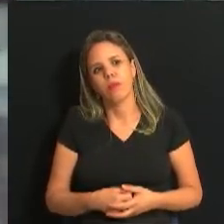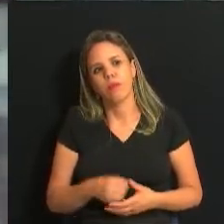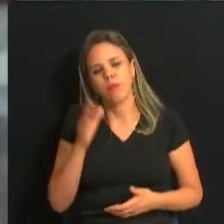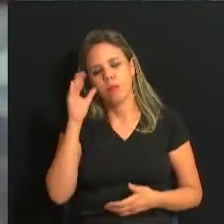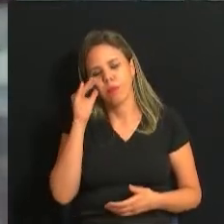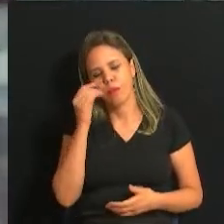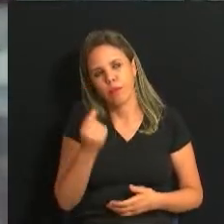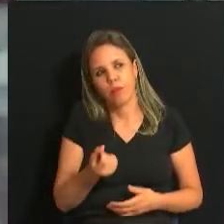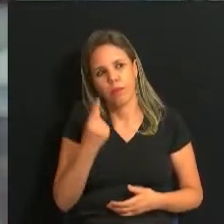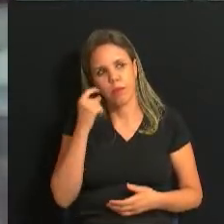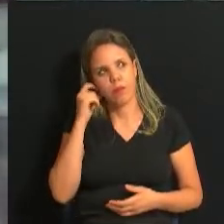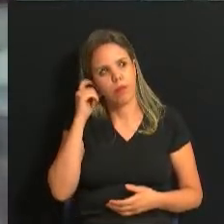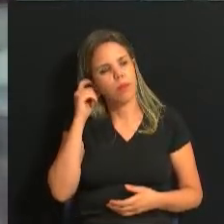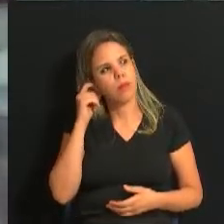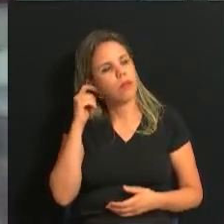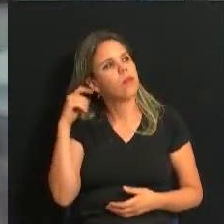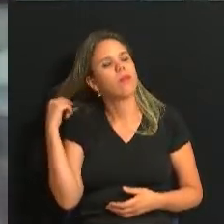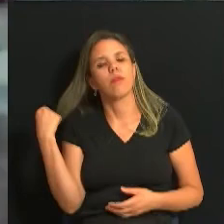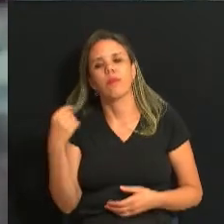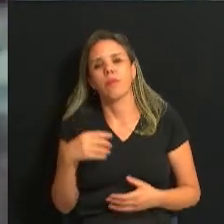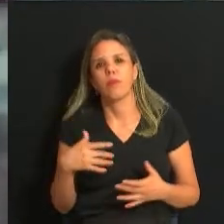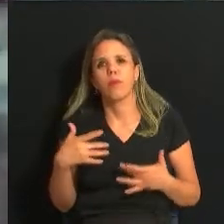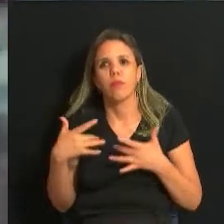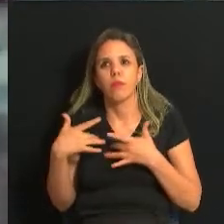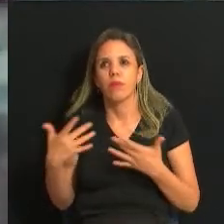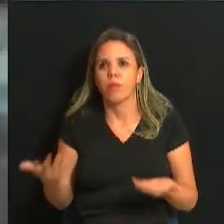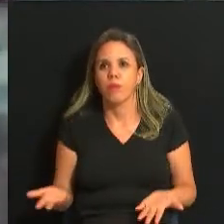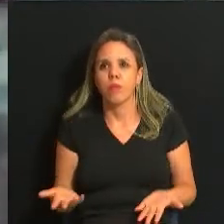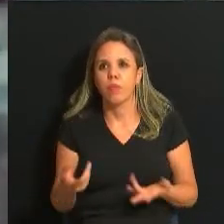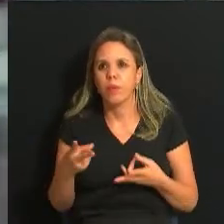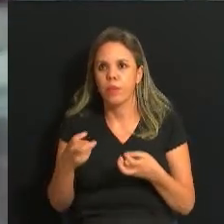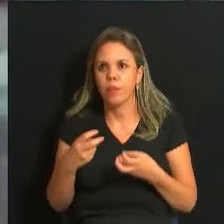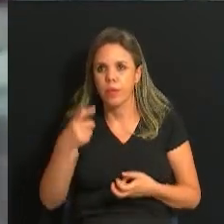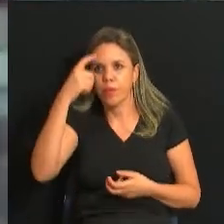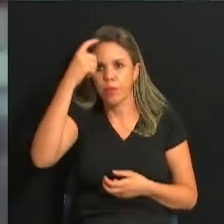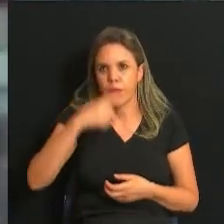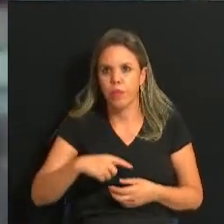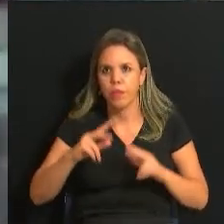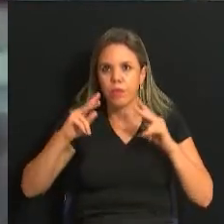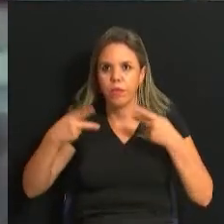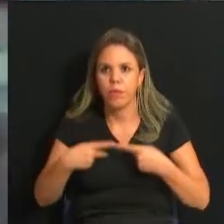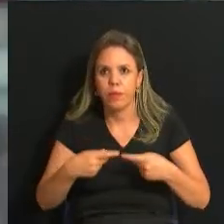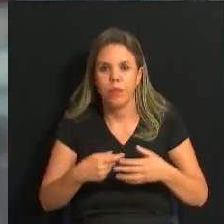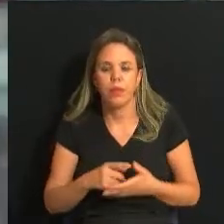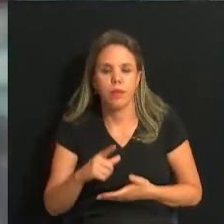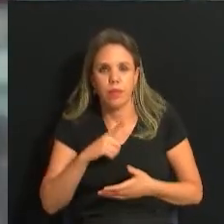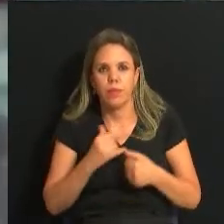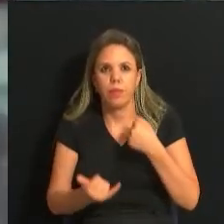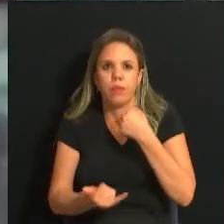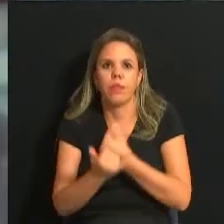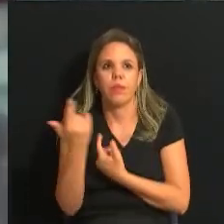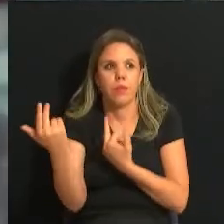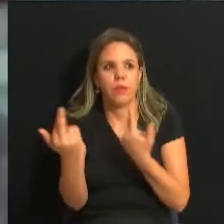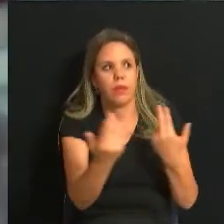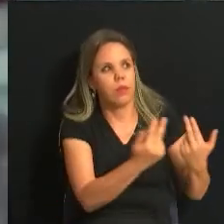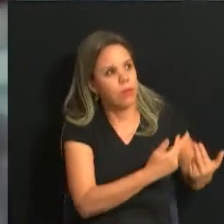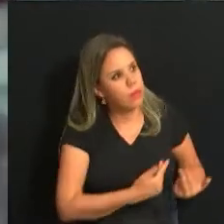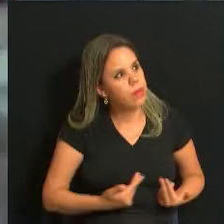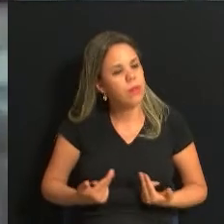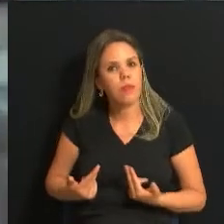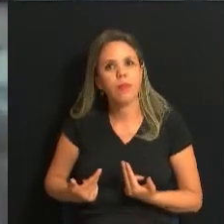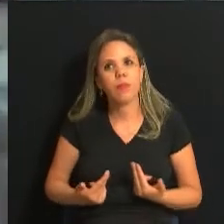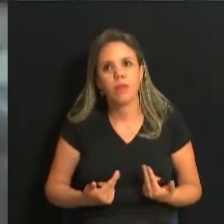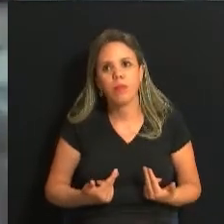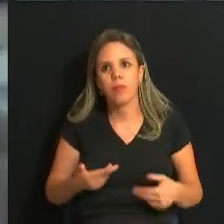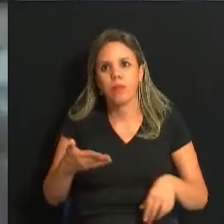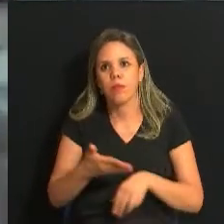curiosidade, de generosidade, enxergando que eu sou um ser humano, que eu tenho falhas como qualquer outro. Ao invés de eu entrar nesse